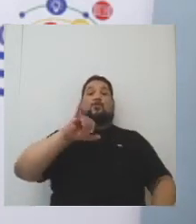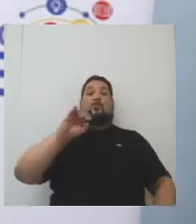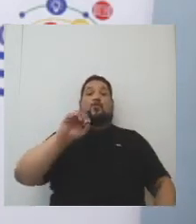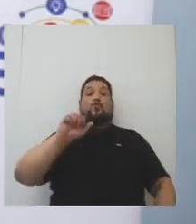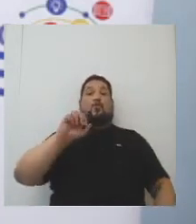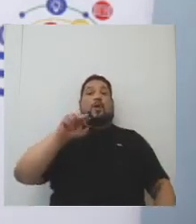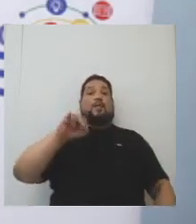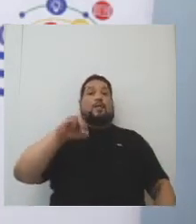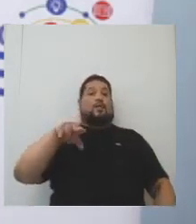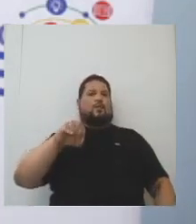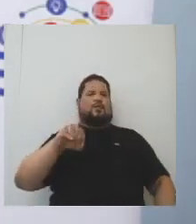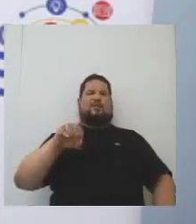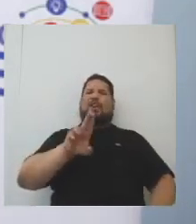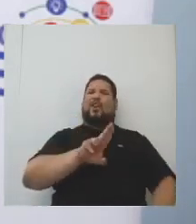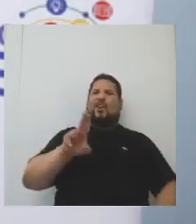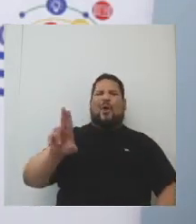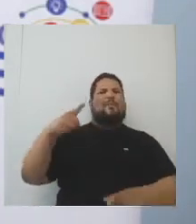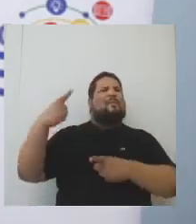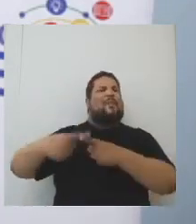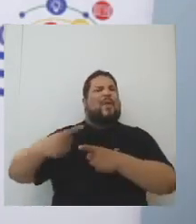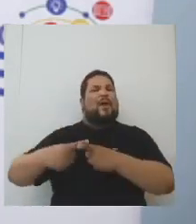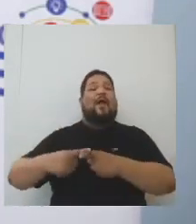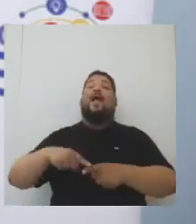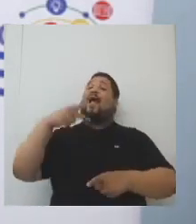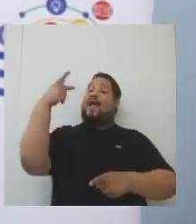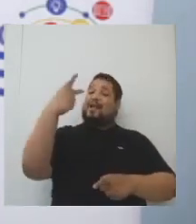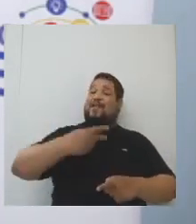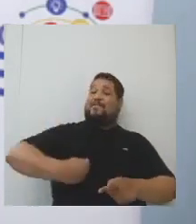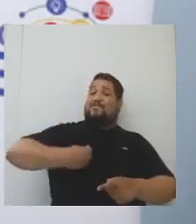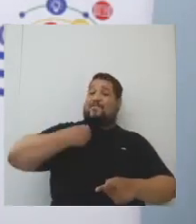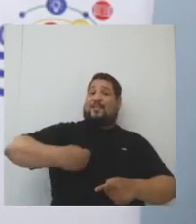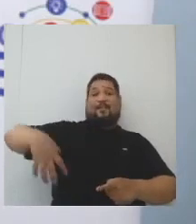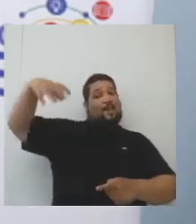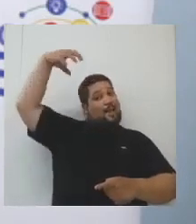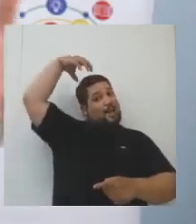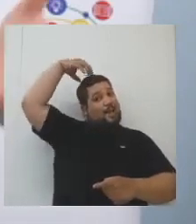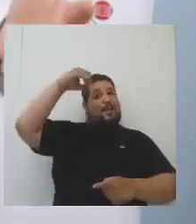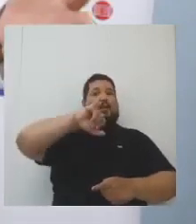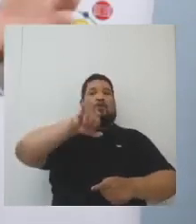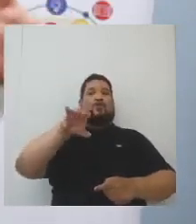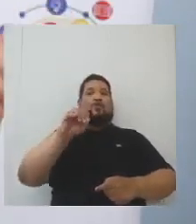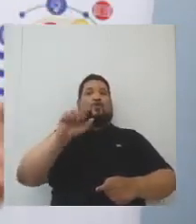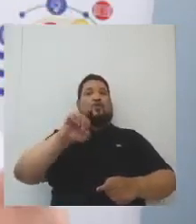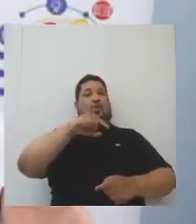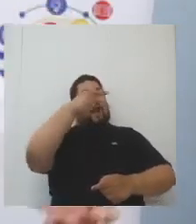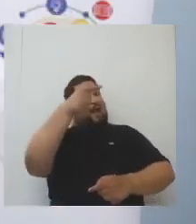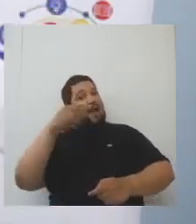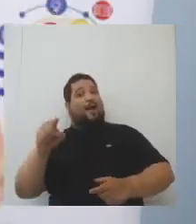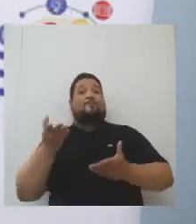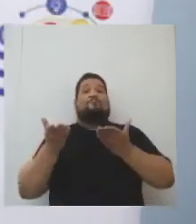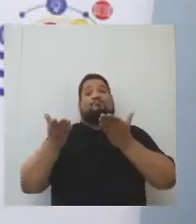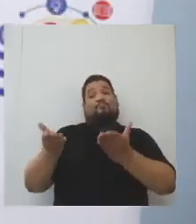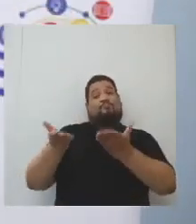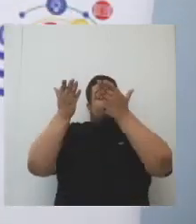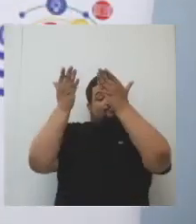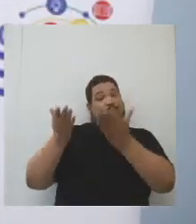que é chamado de joanino? Porque em nossas terras teremos aí um João. E que João é esse?